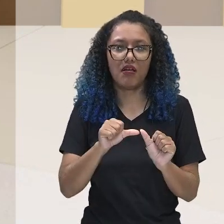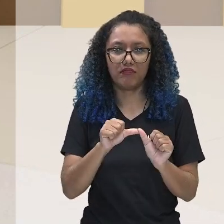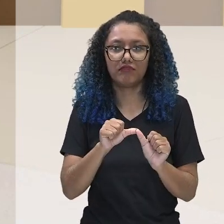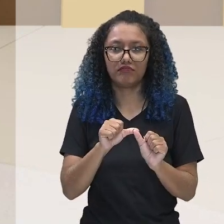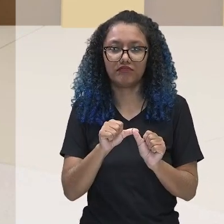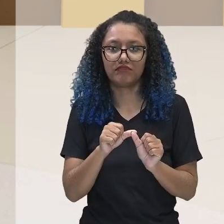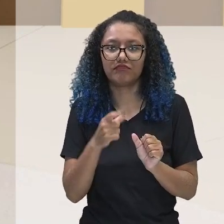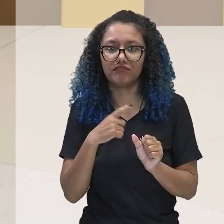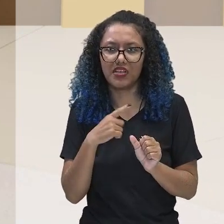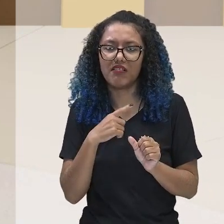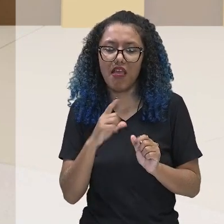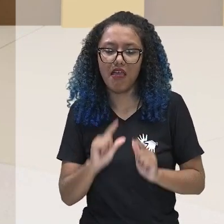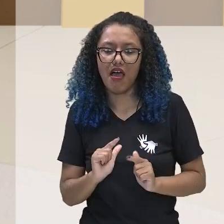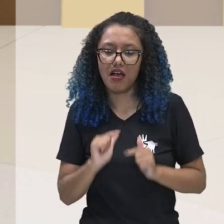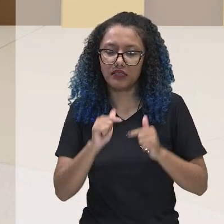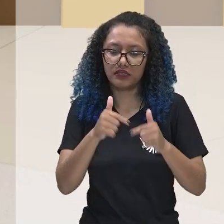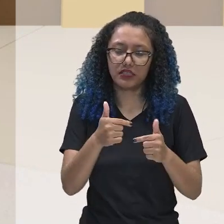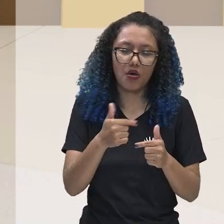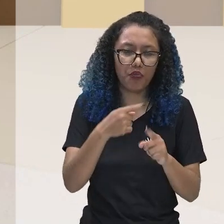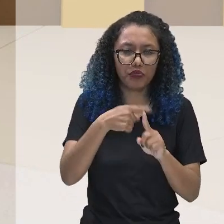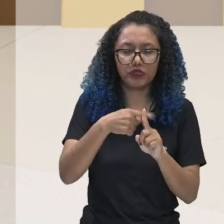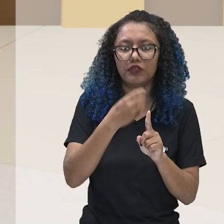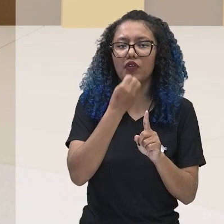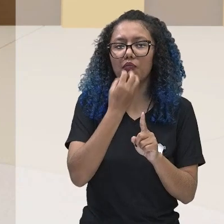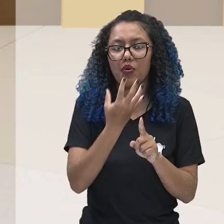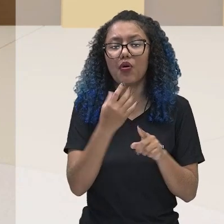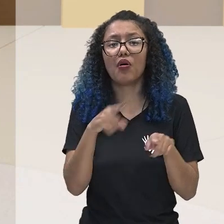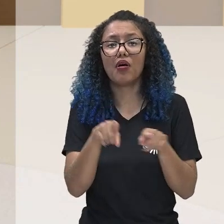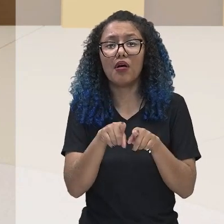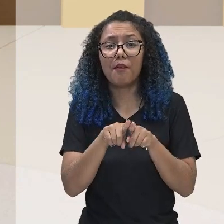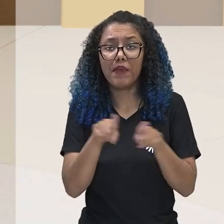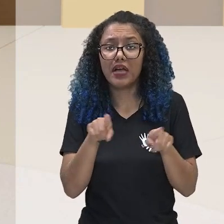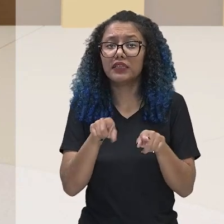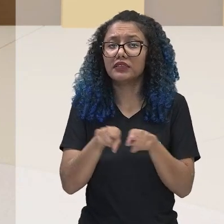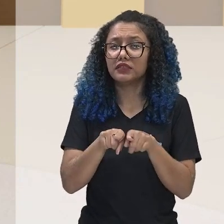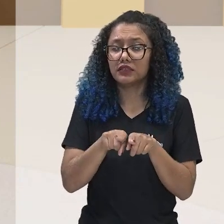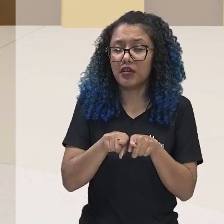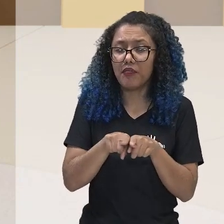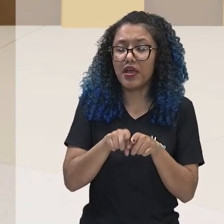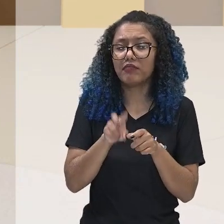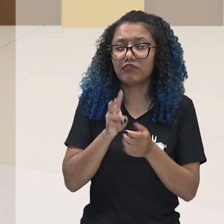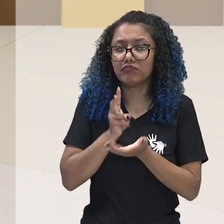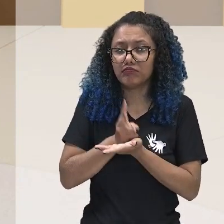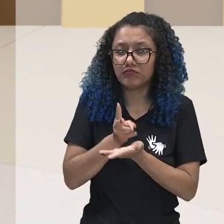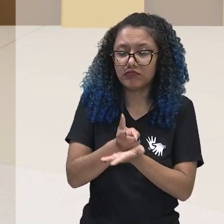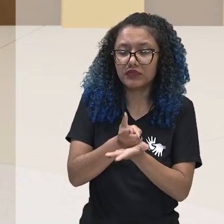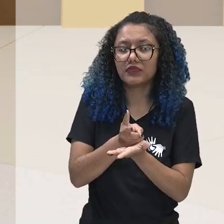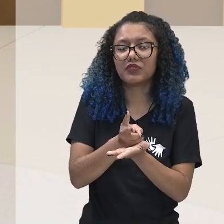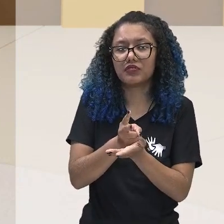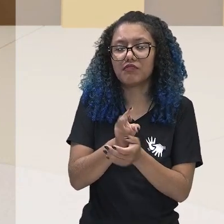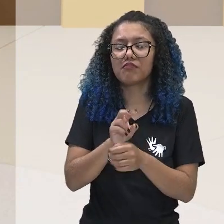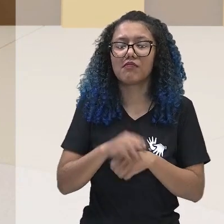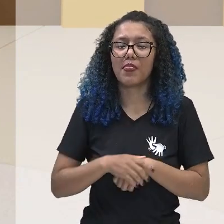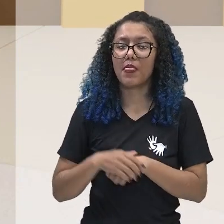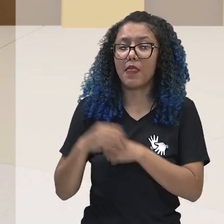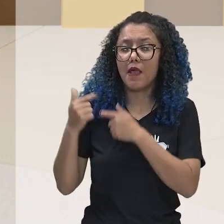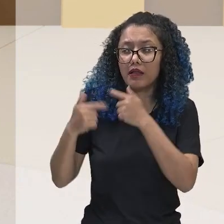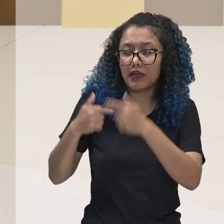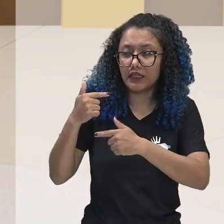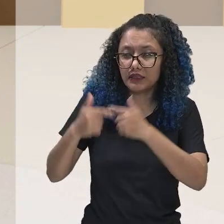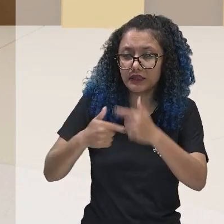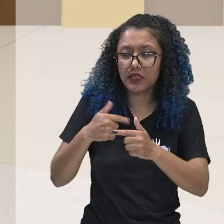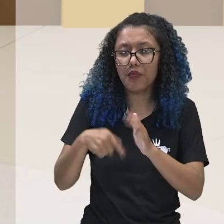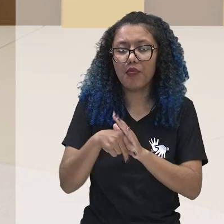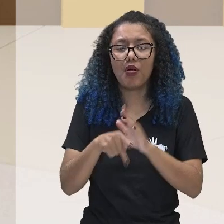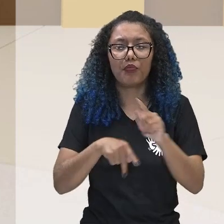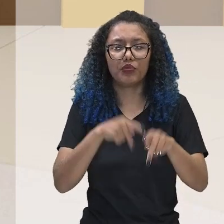positivas, mas preservando as tradições do meu povo, da minha cultura, e refletindo principalmente